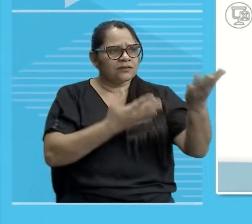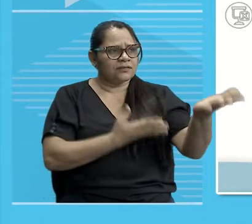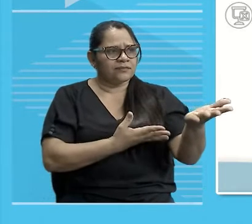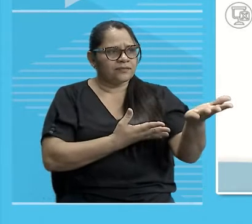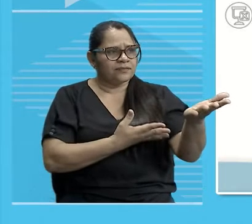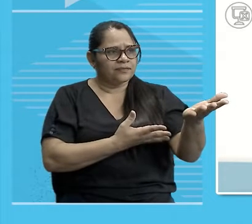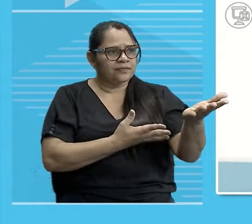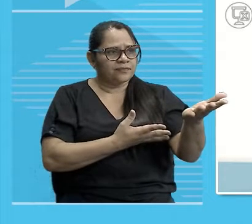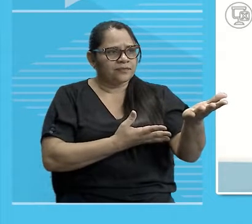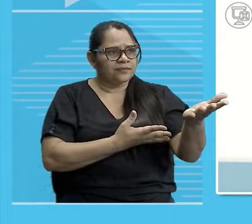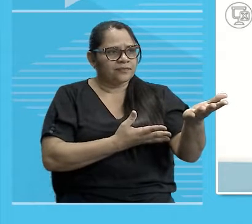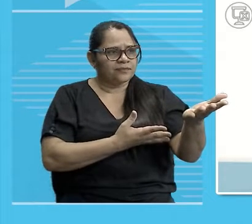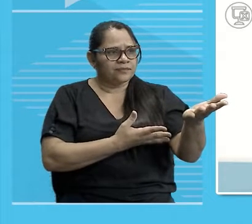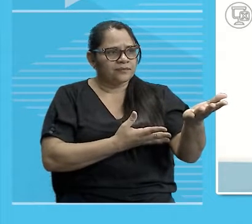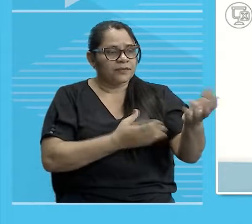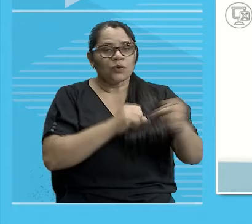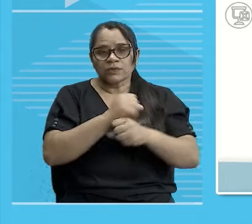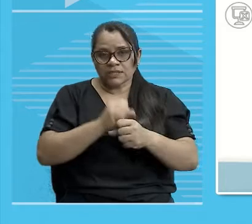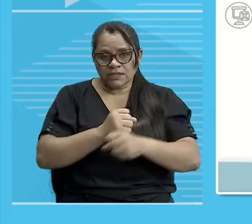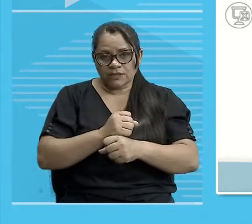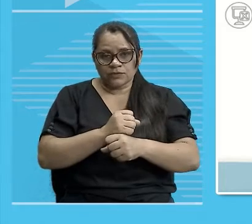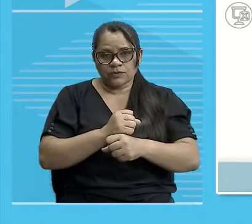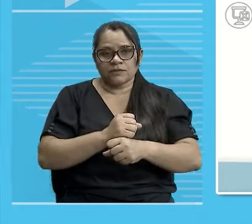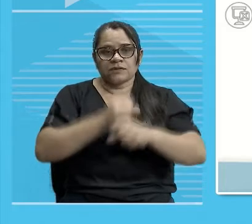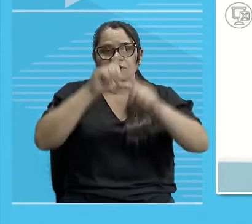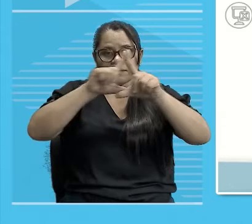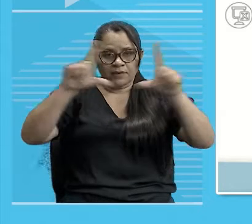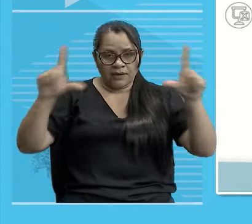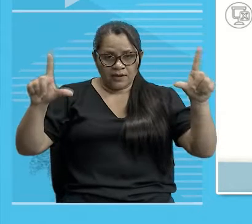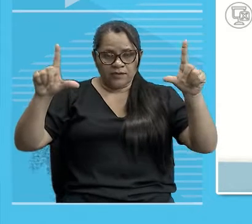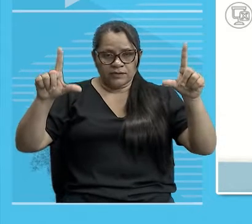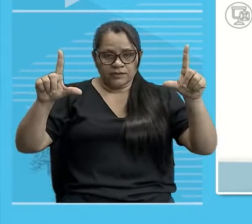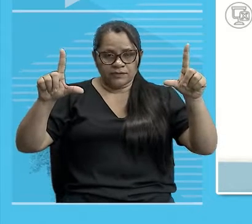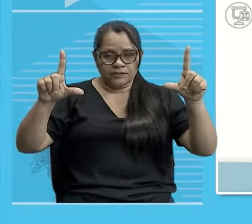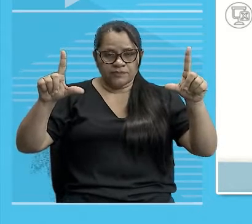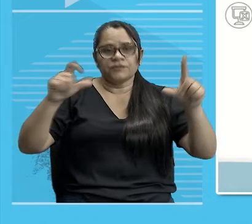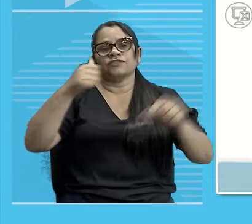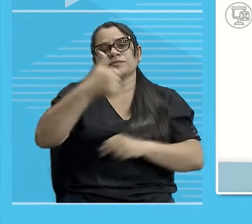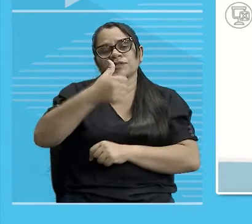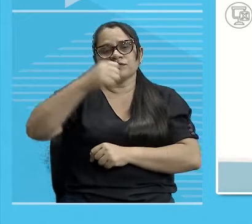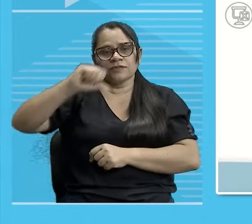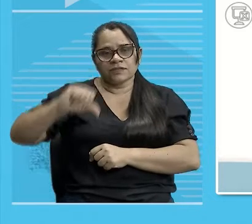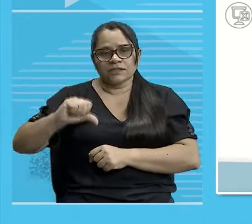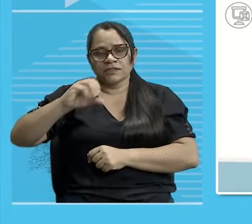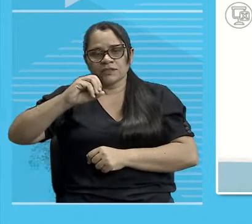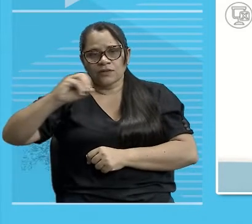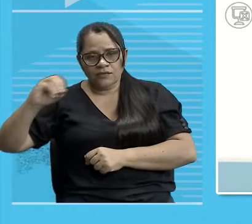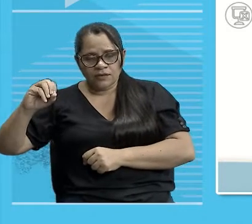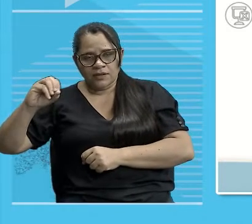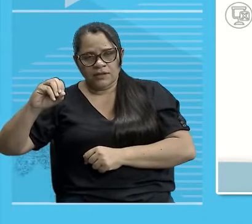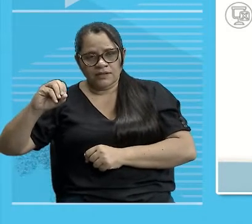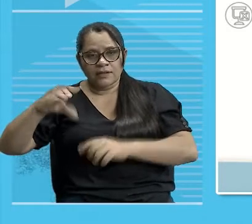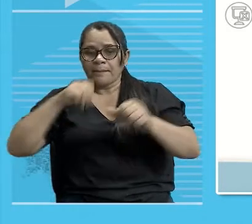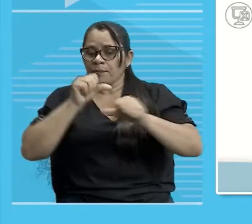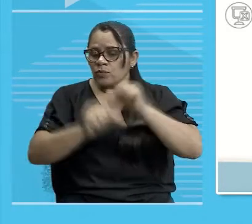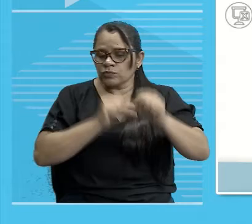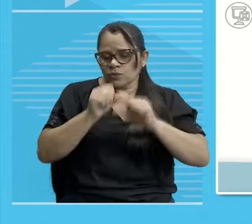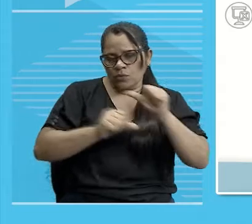dos anos de 1990 a 38 anos atrás 32 anos atrás ele mudou